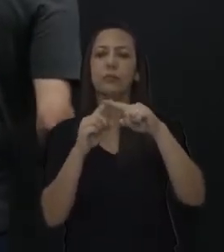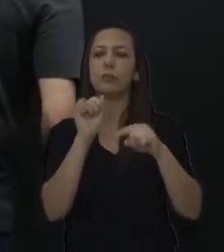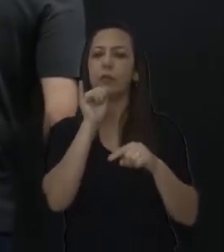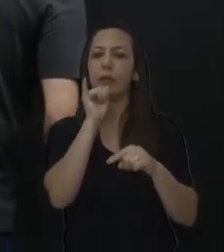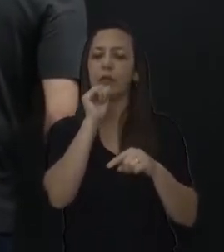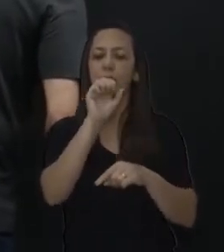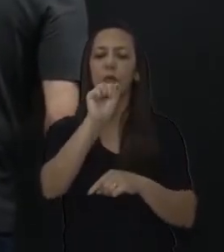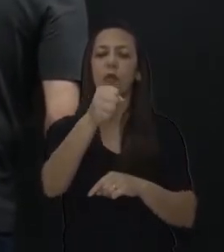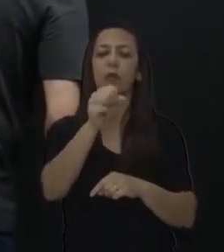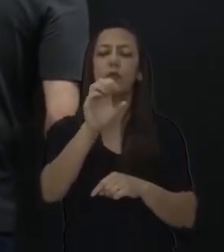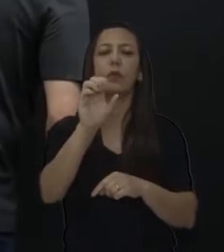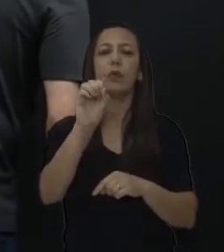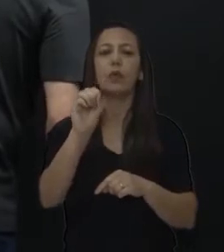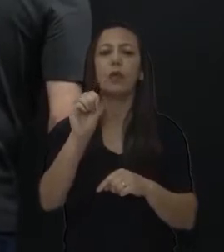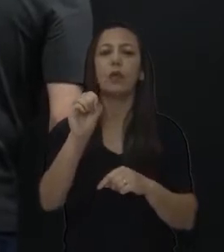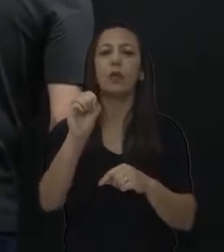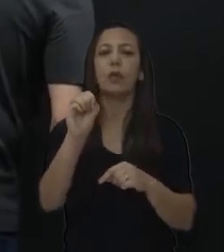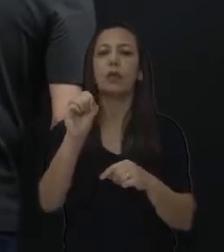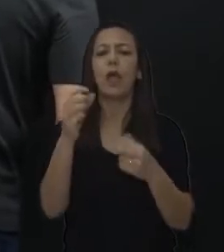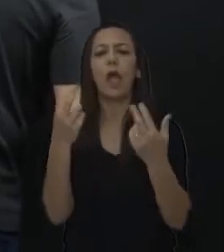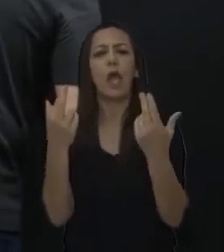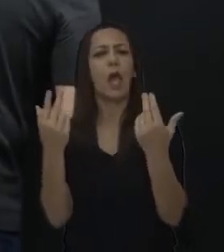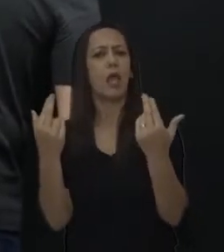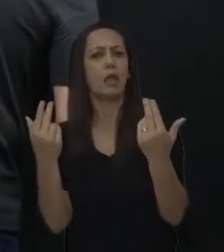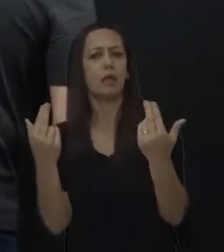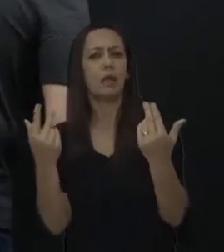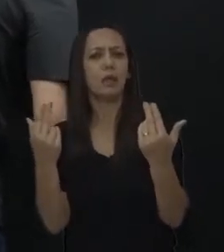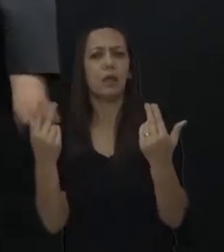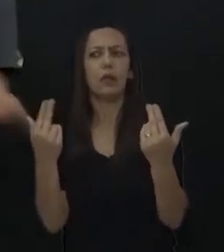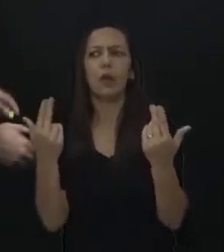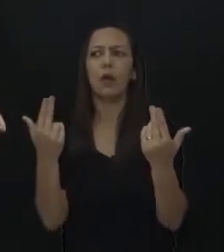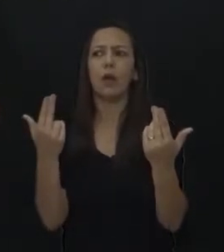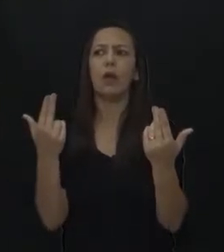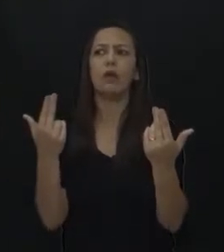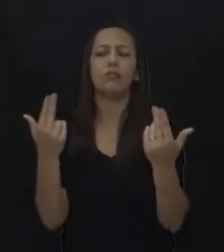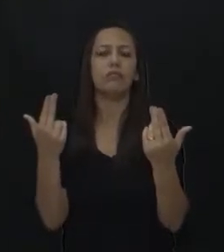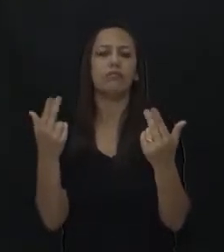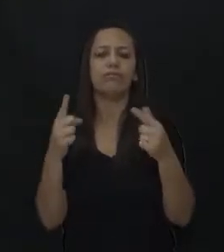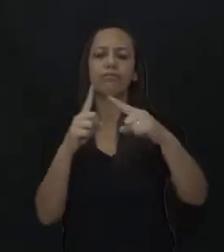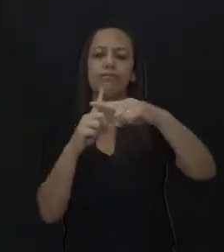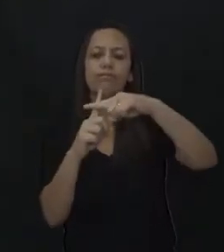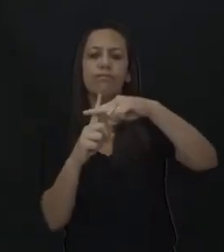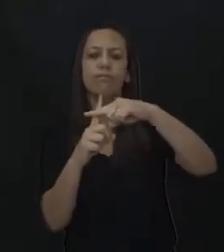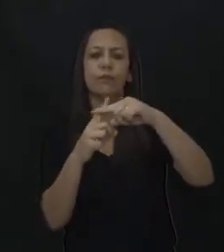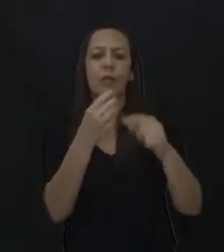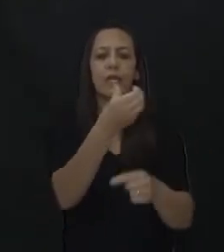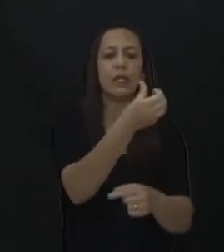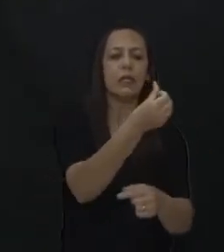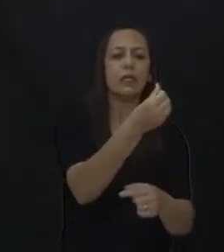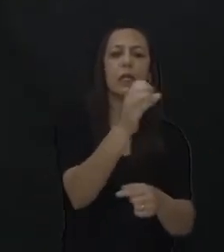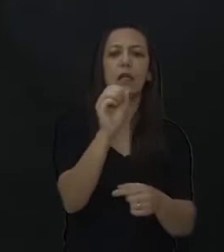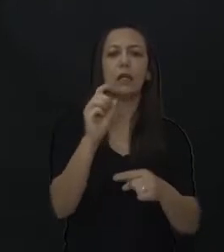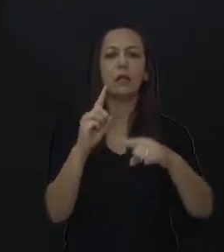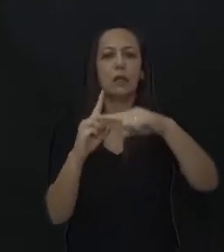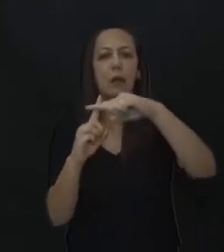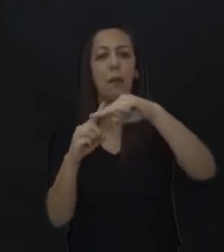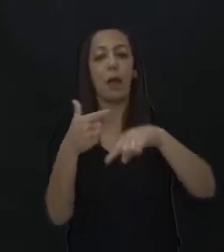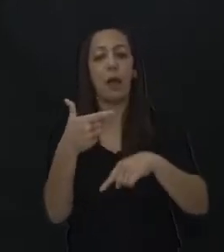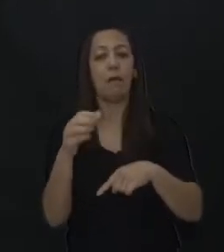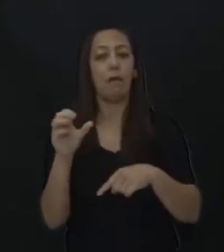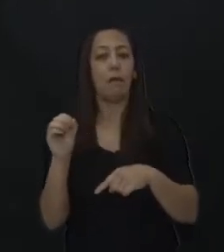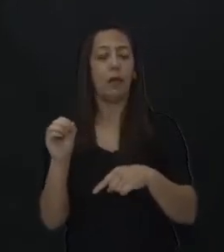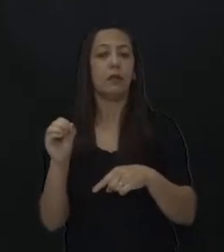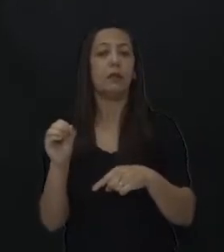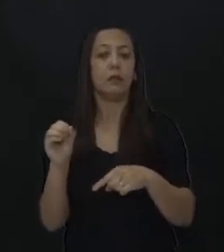Sabemos que 80 é a mesma coisa do que resolver a adição entre 60 e 20.